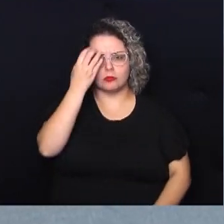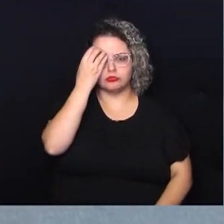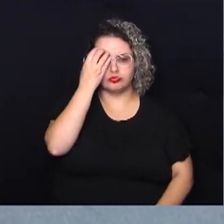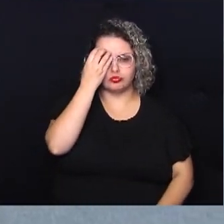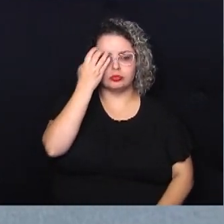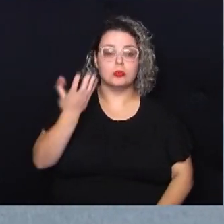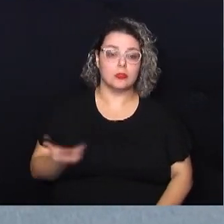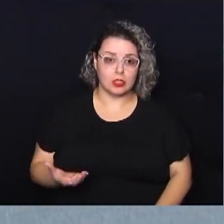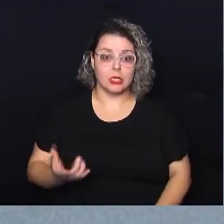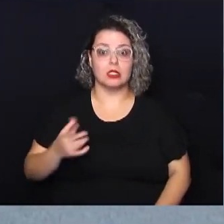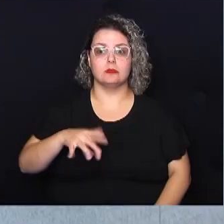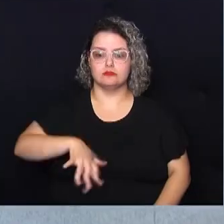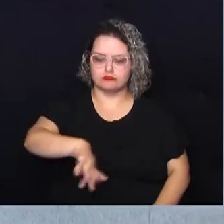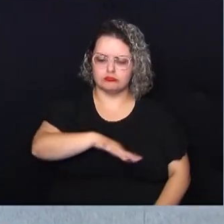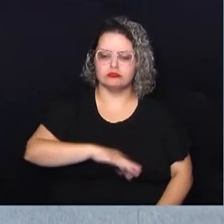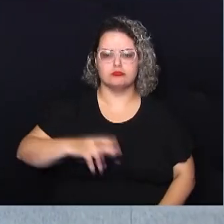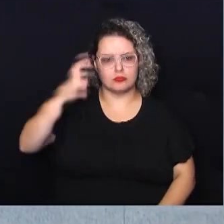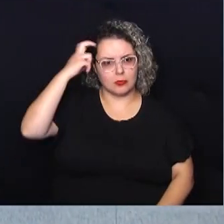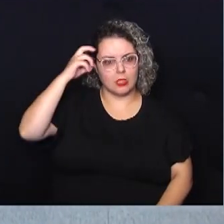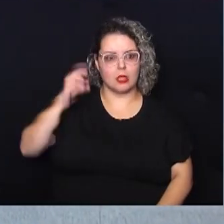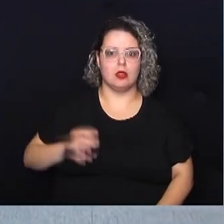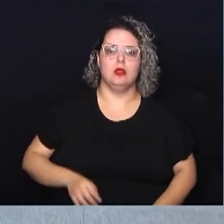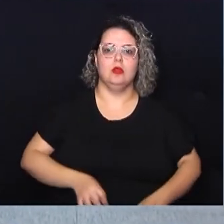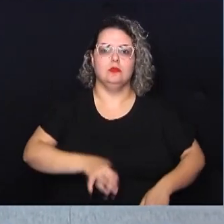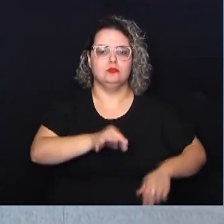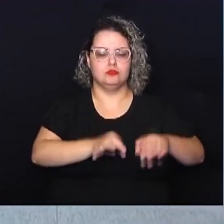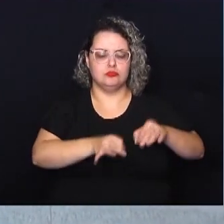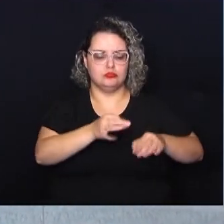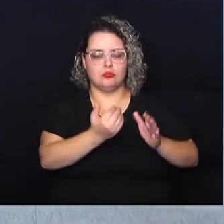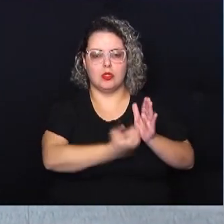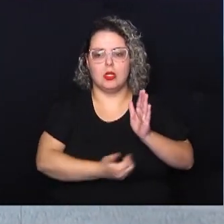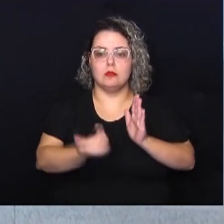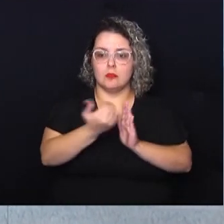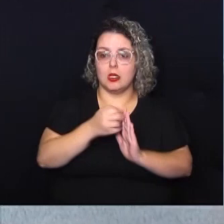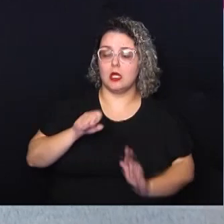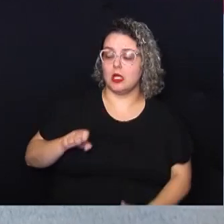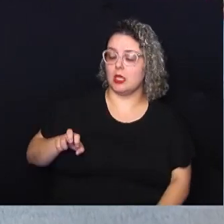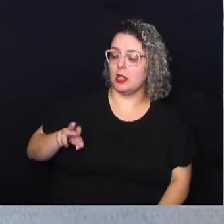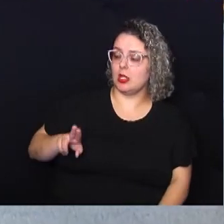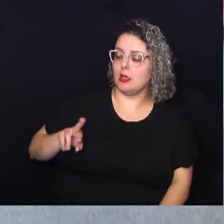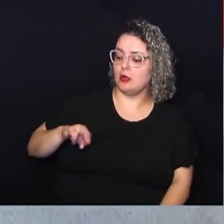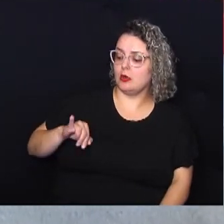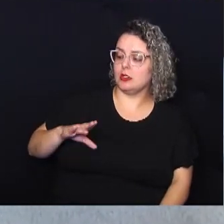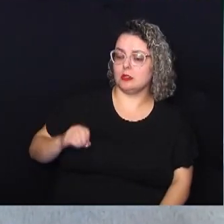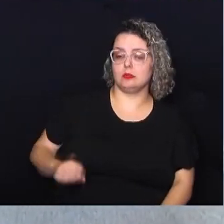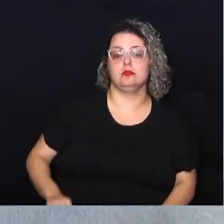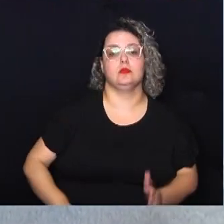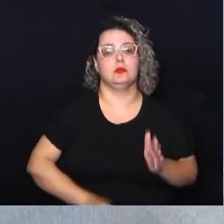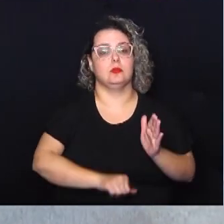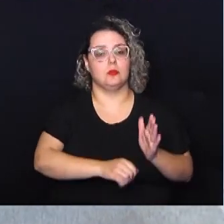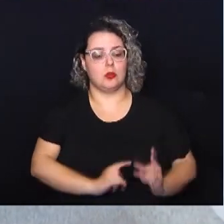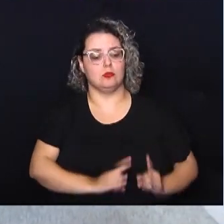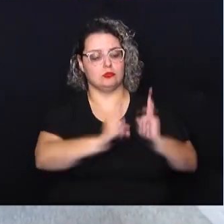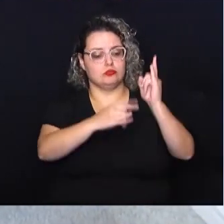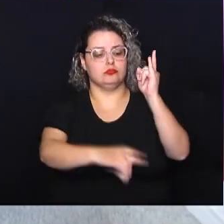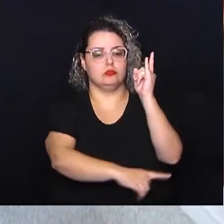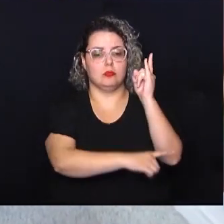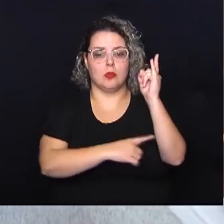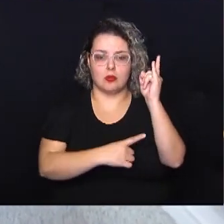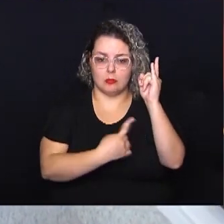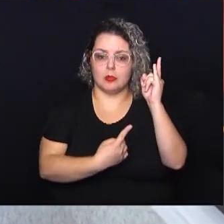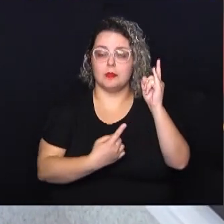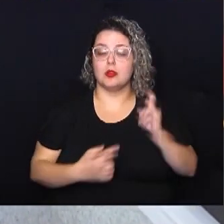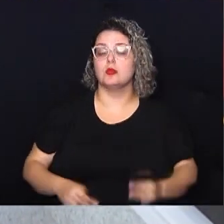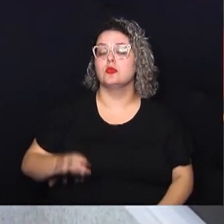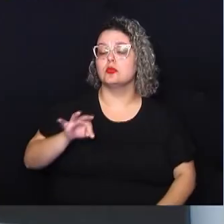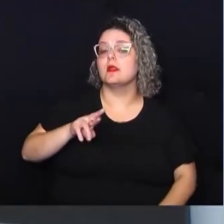Espaço Cultural Desembargador Eurico Cruz Neto, localizado no primeiro andar da sede judicial do Tribunal Regional